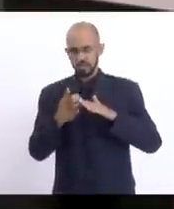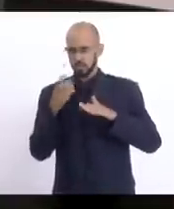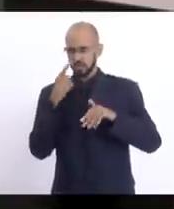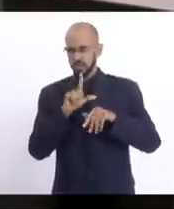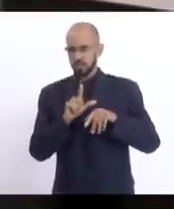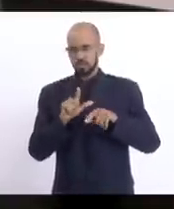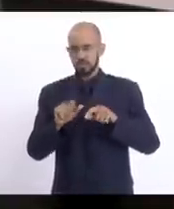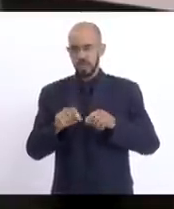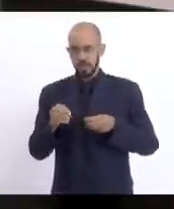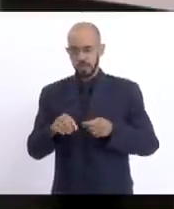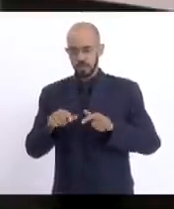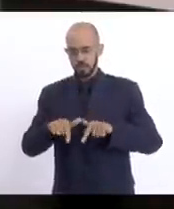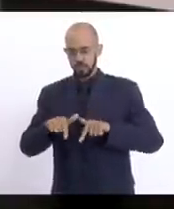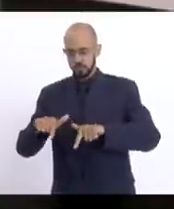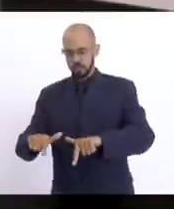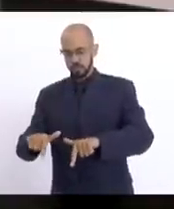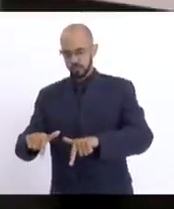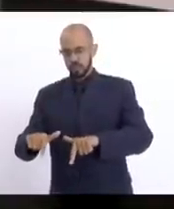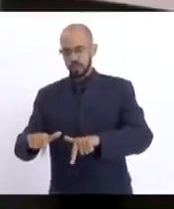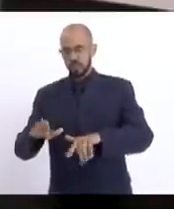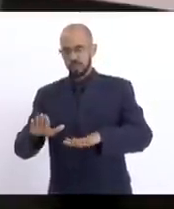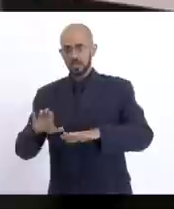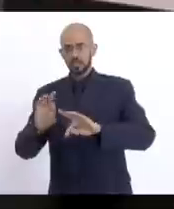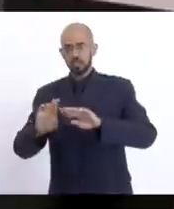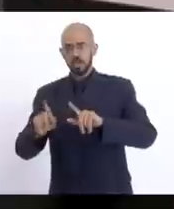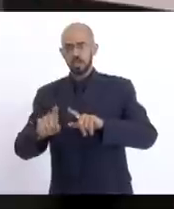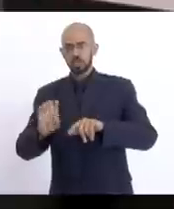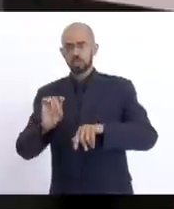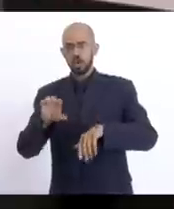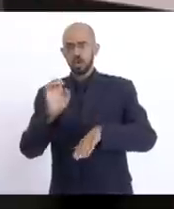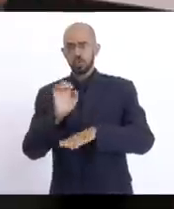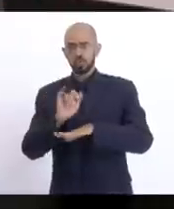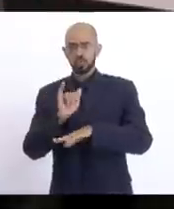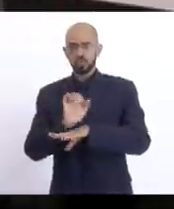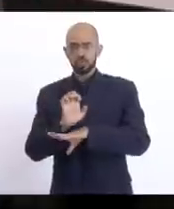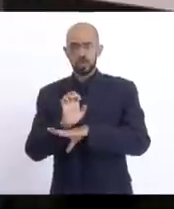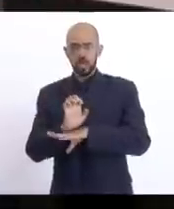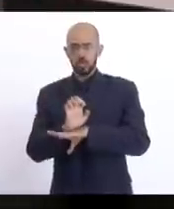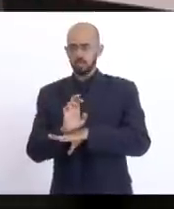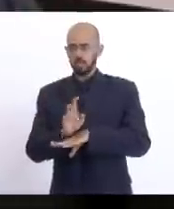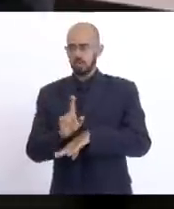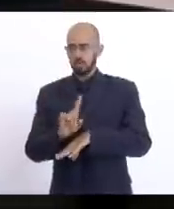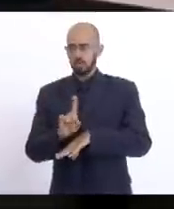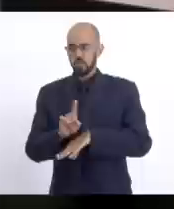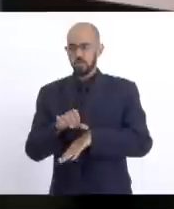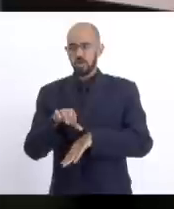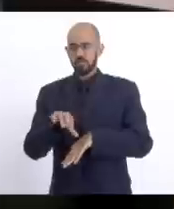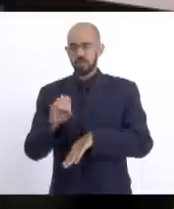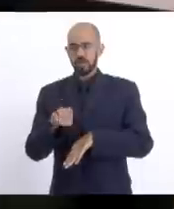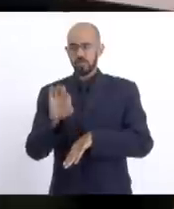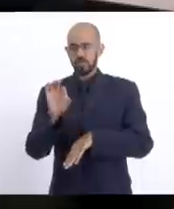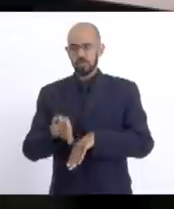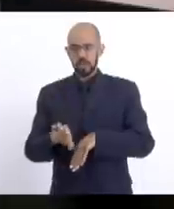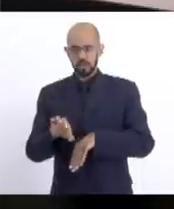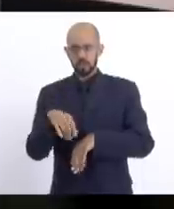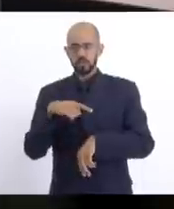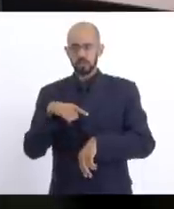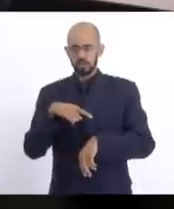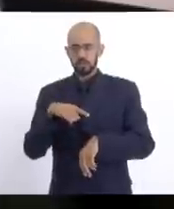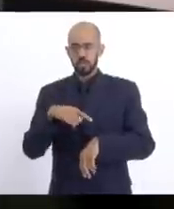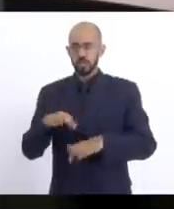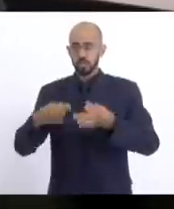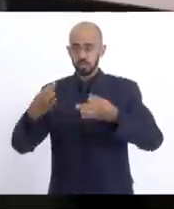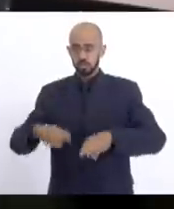suas certidões, mas não é só com o Estado, não. 99% dessas empresas estão em dia com o Estado. É a certidão federal, é a